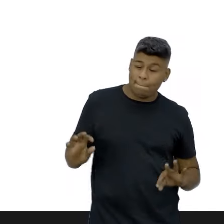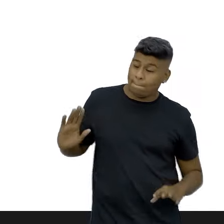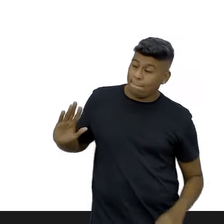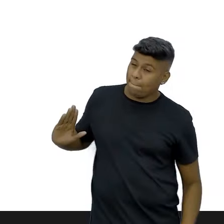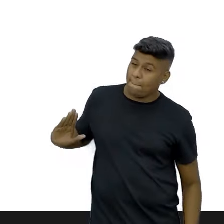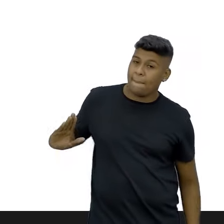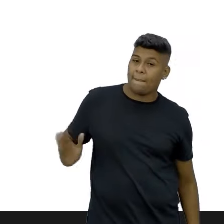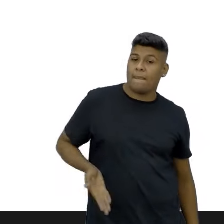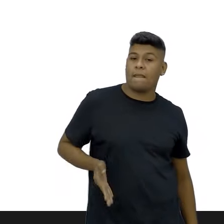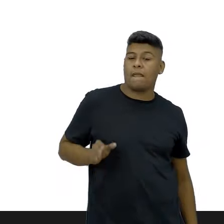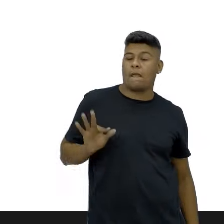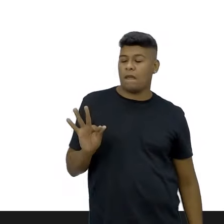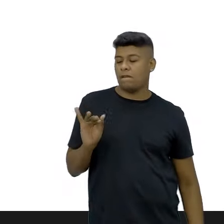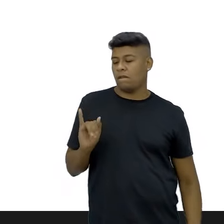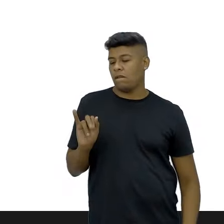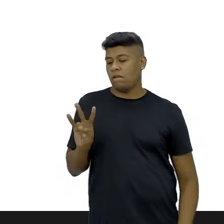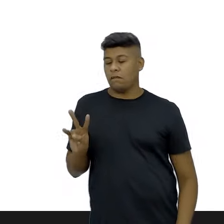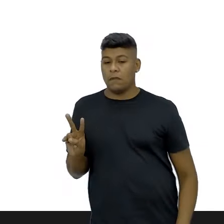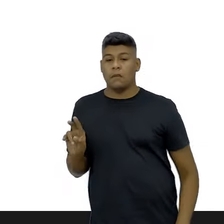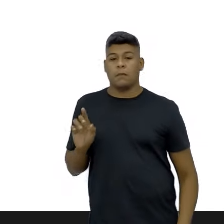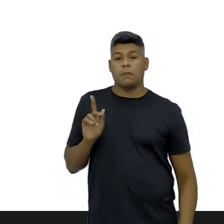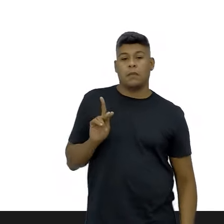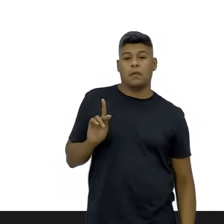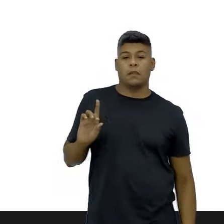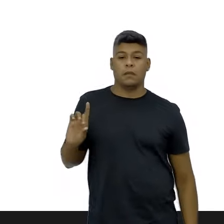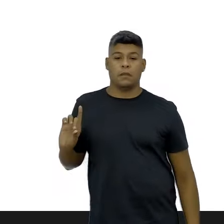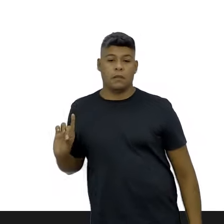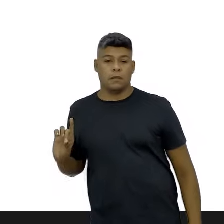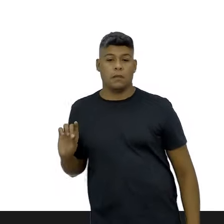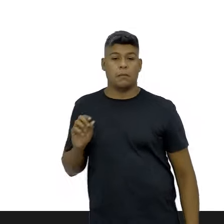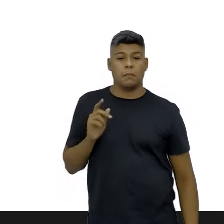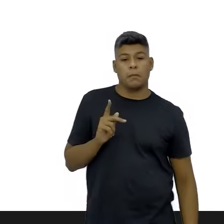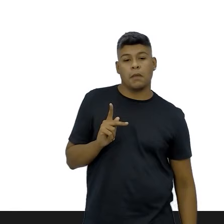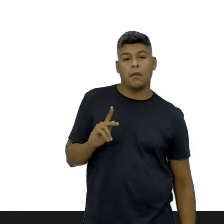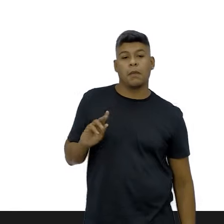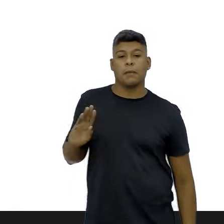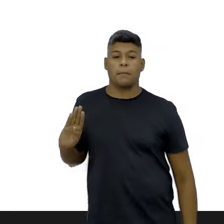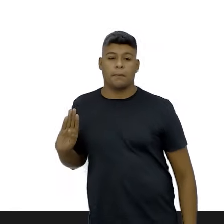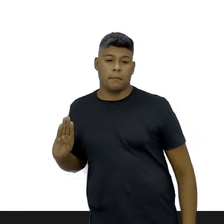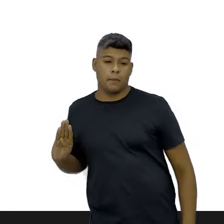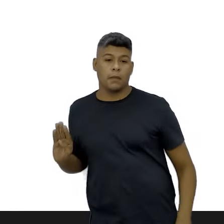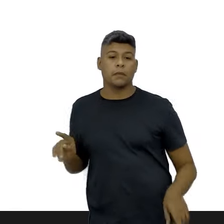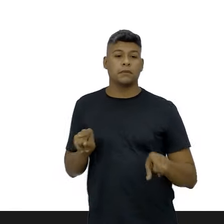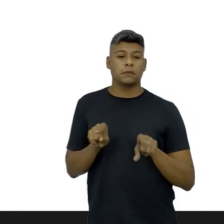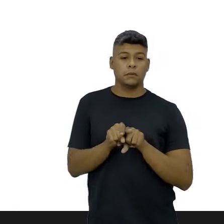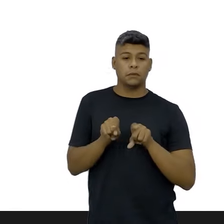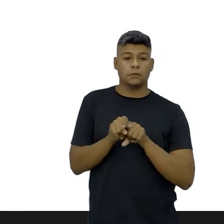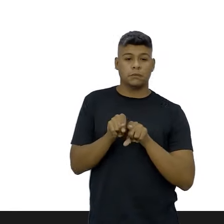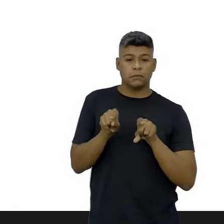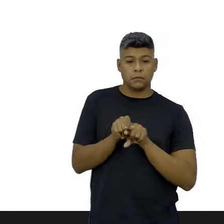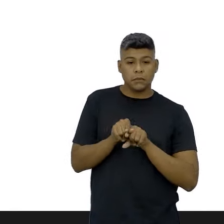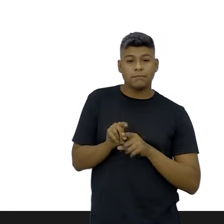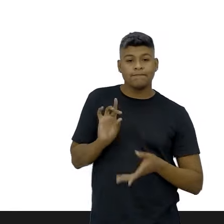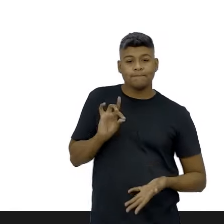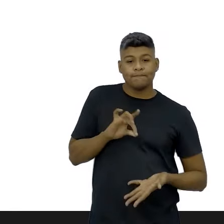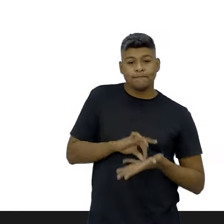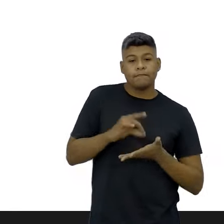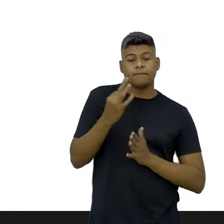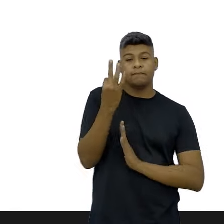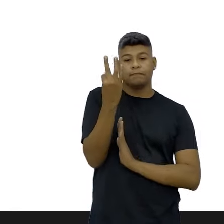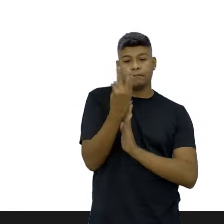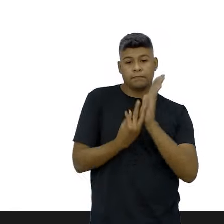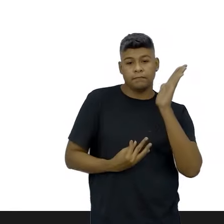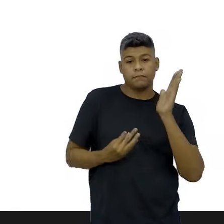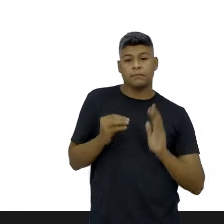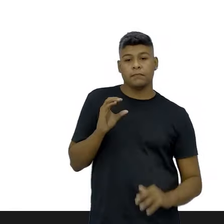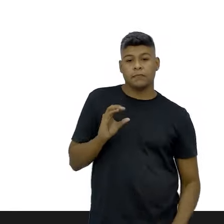diretas, F e V, P, D, P e B, e com correspondências regulares contextuais, o